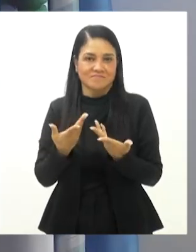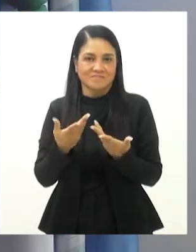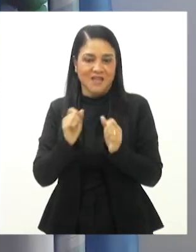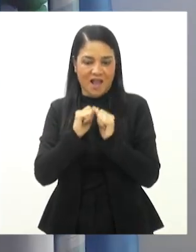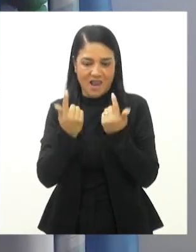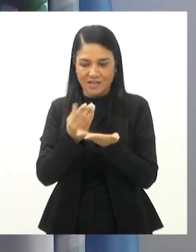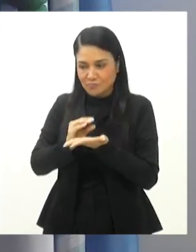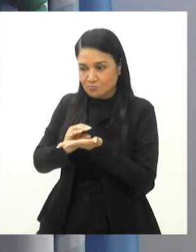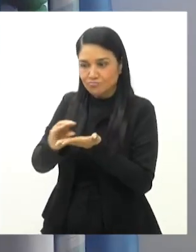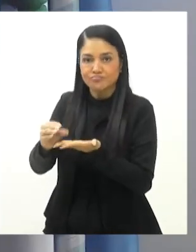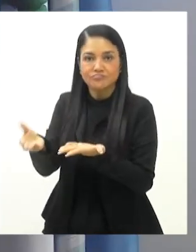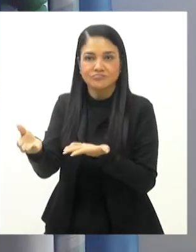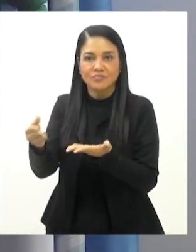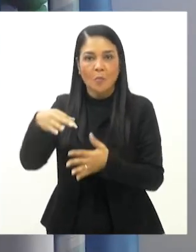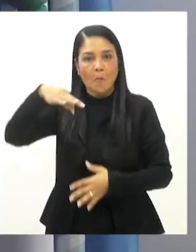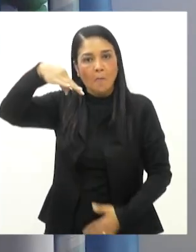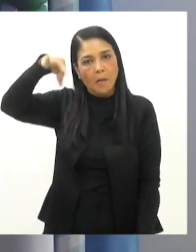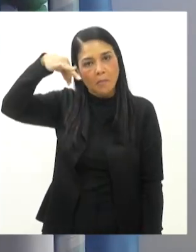folha de papel.